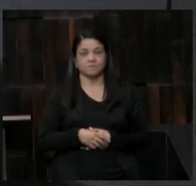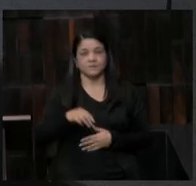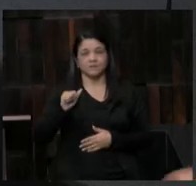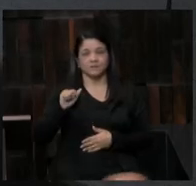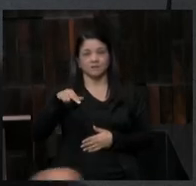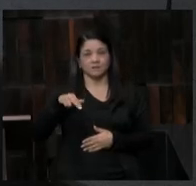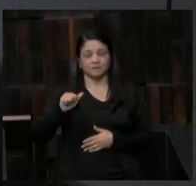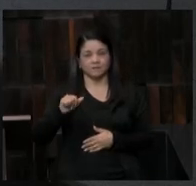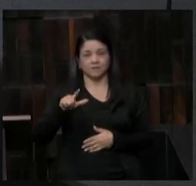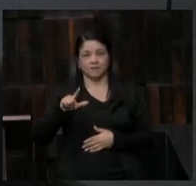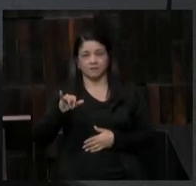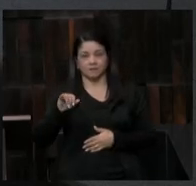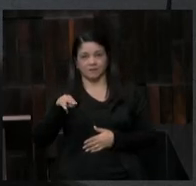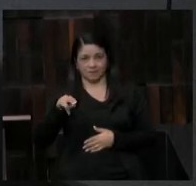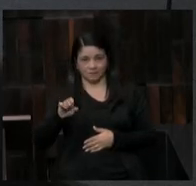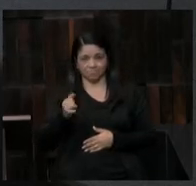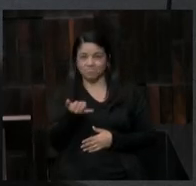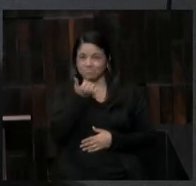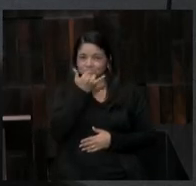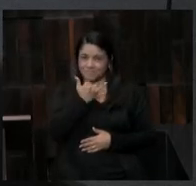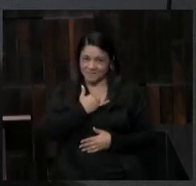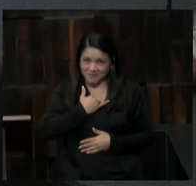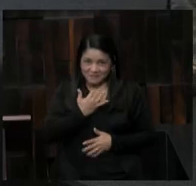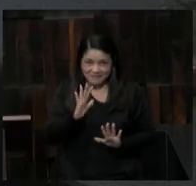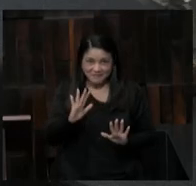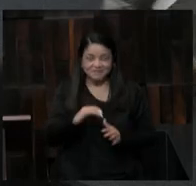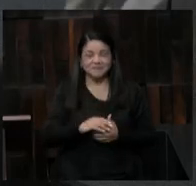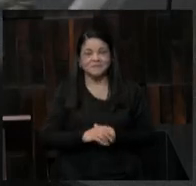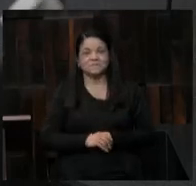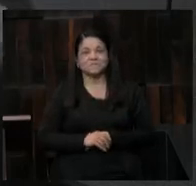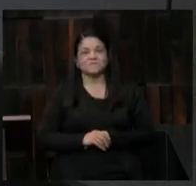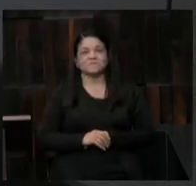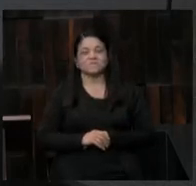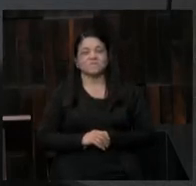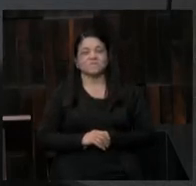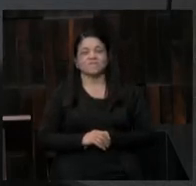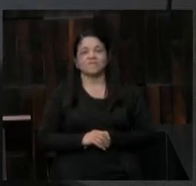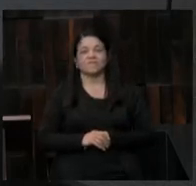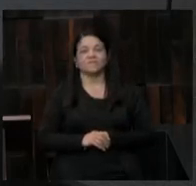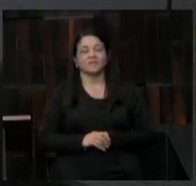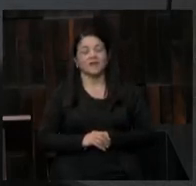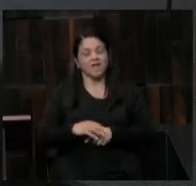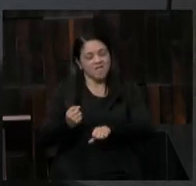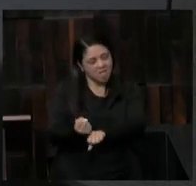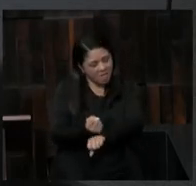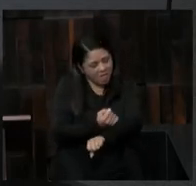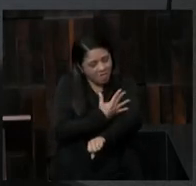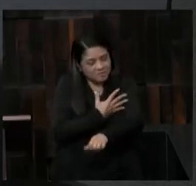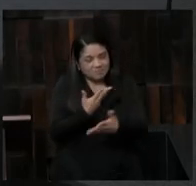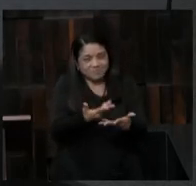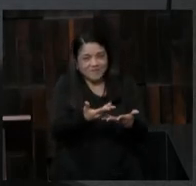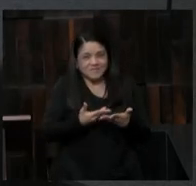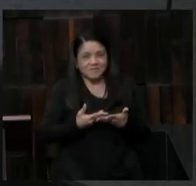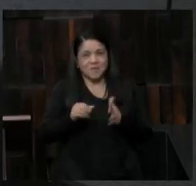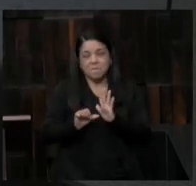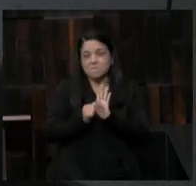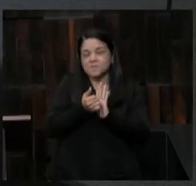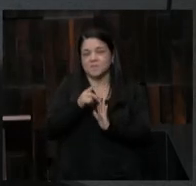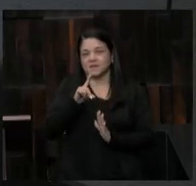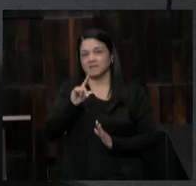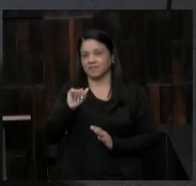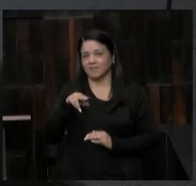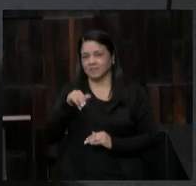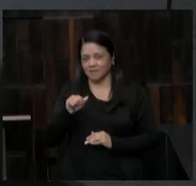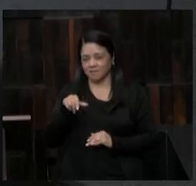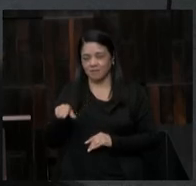Annalise, gente, perdão. É a emoção, deputada, de receber a primeira-dama, e a gente sabe o quanto ela